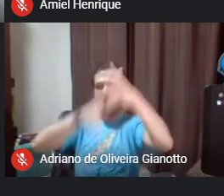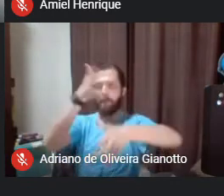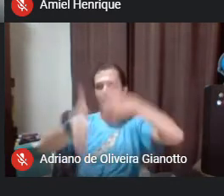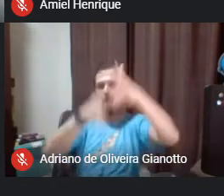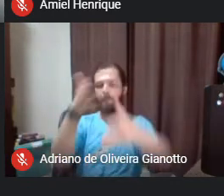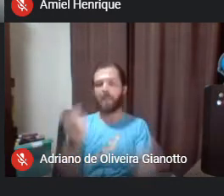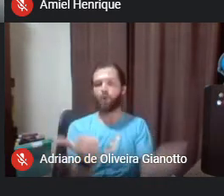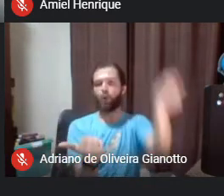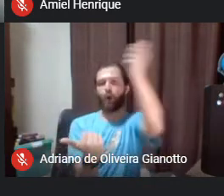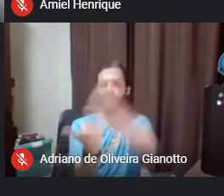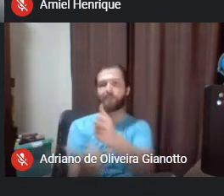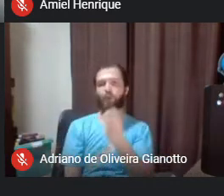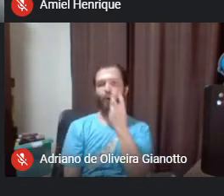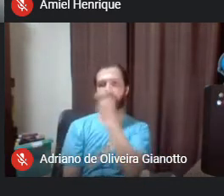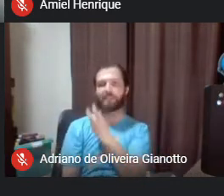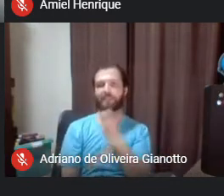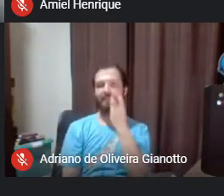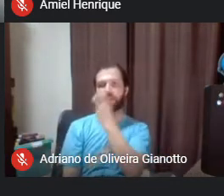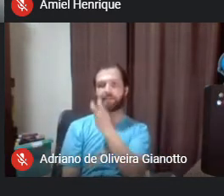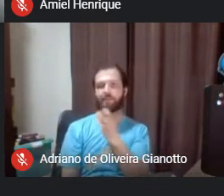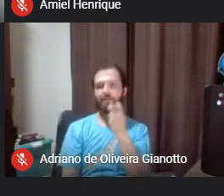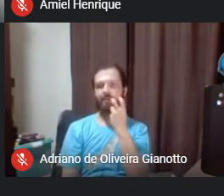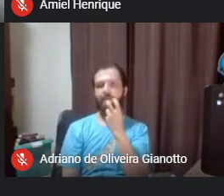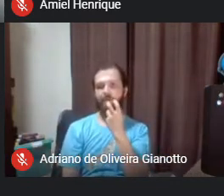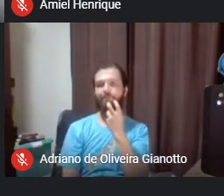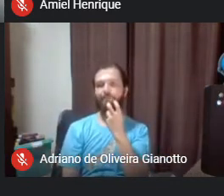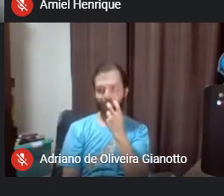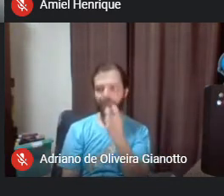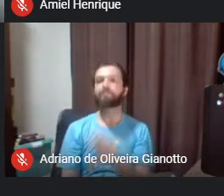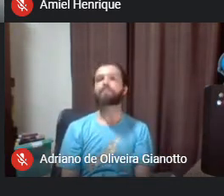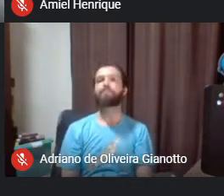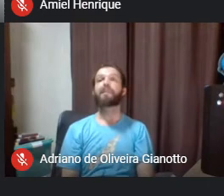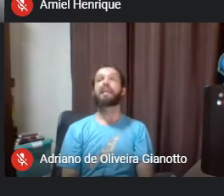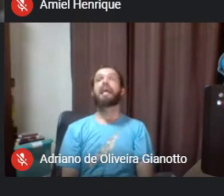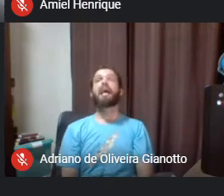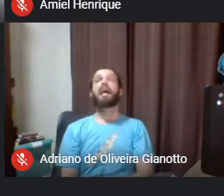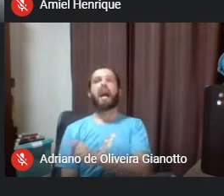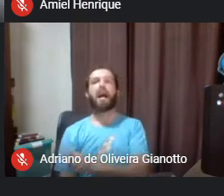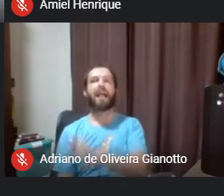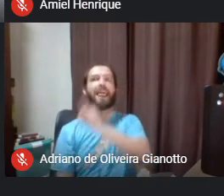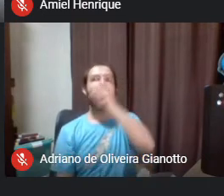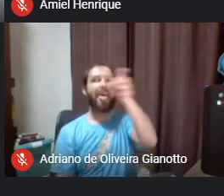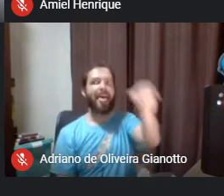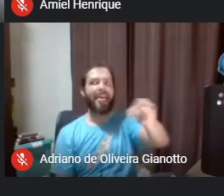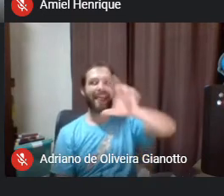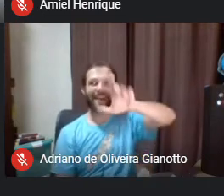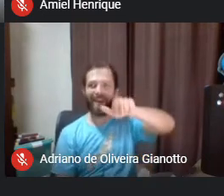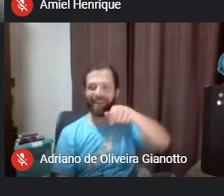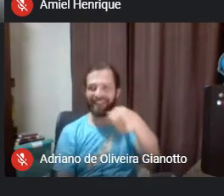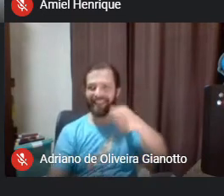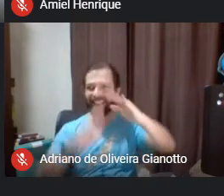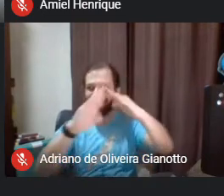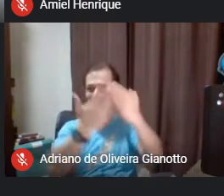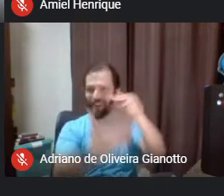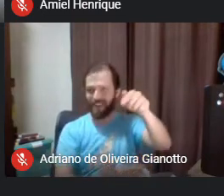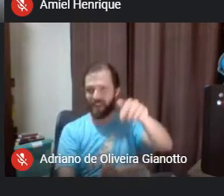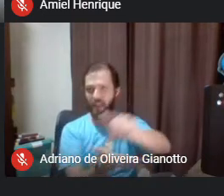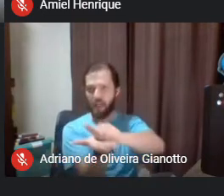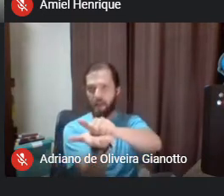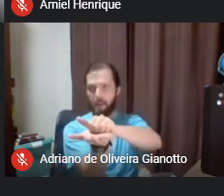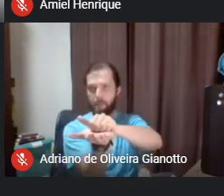aprovaram e assinaram um tratado onde proibia as línguas de sinais e foi substituída pelo